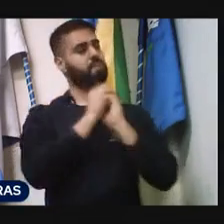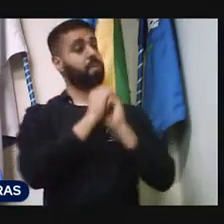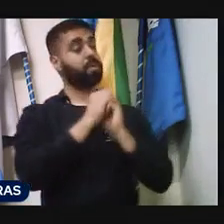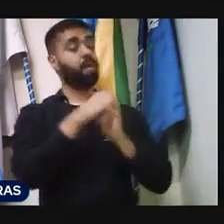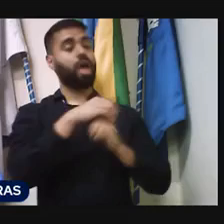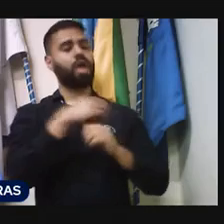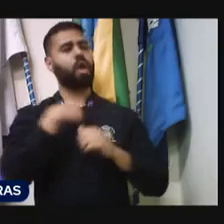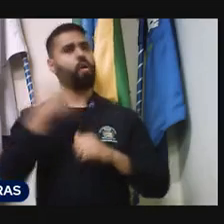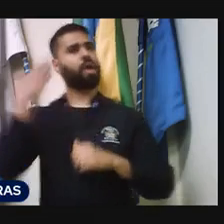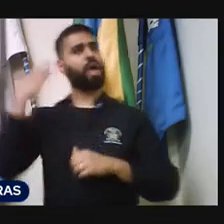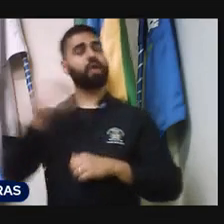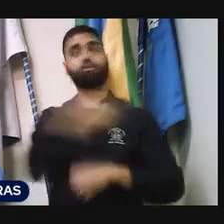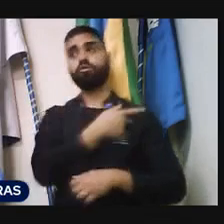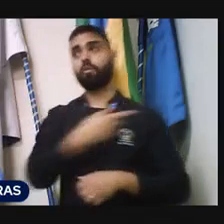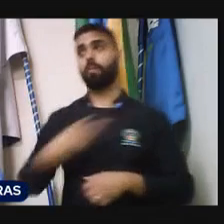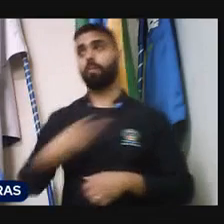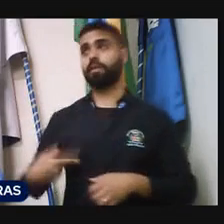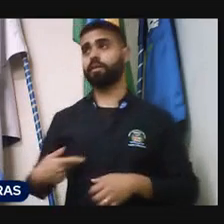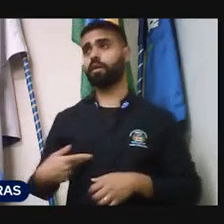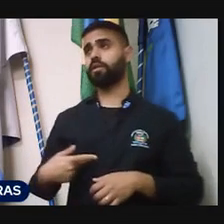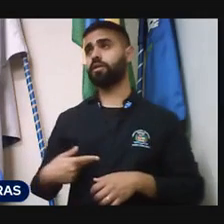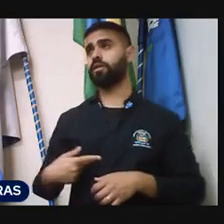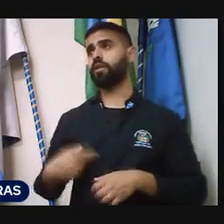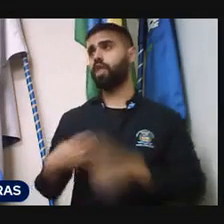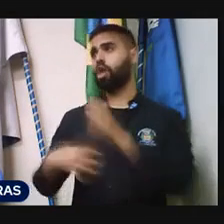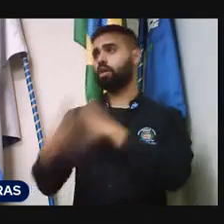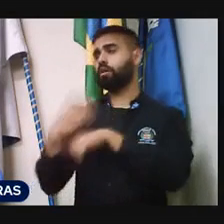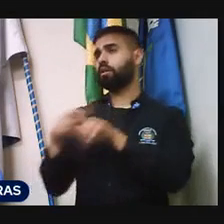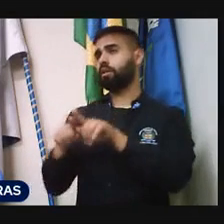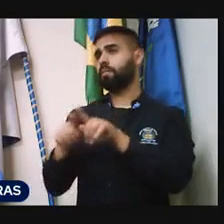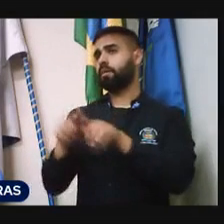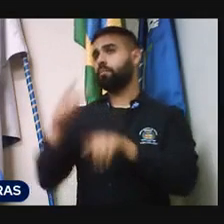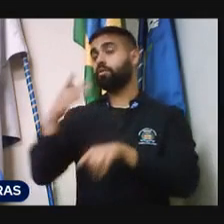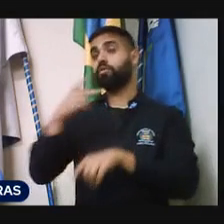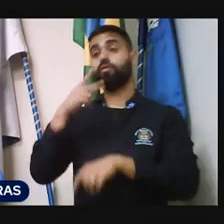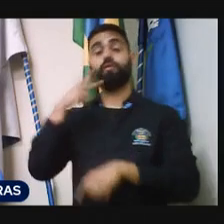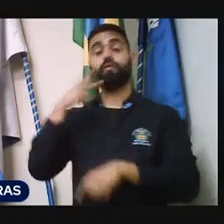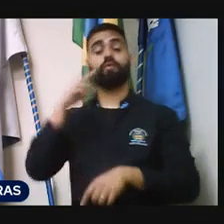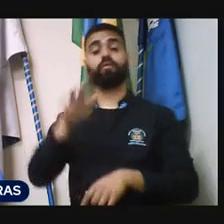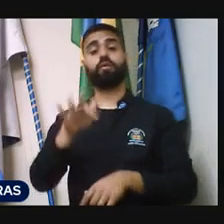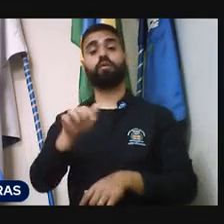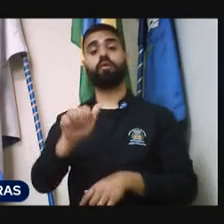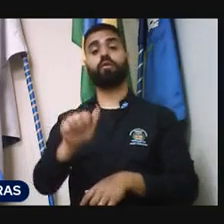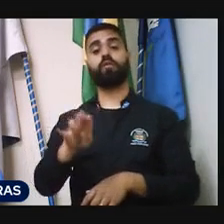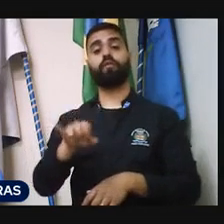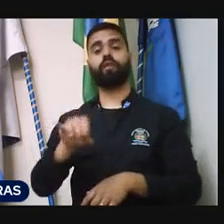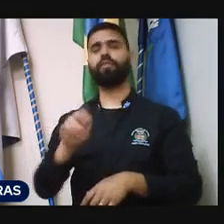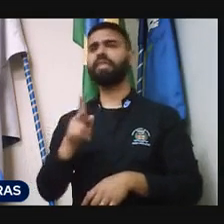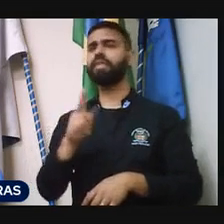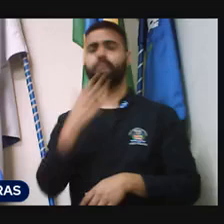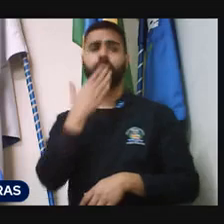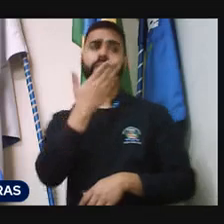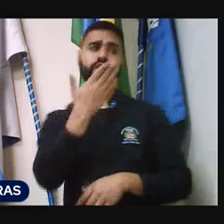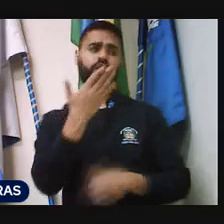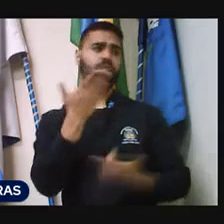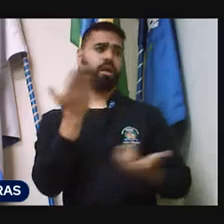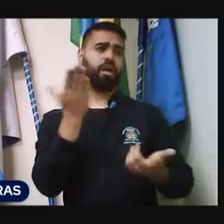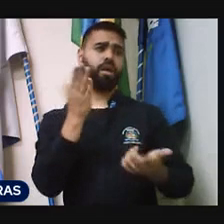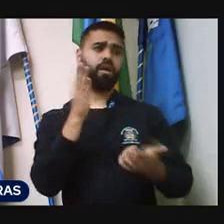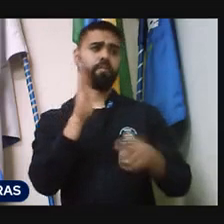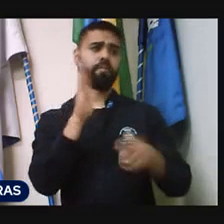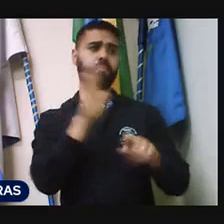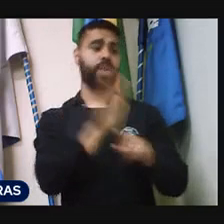casa aqui teve muito não só eu mas é a pedido do vereador Fabio Antonio sempre sempre me pedia para